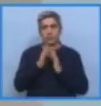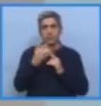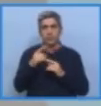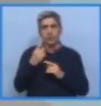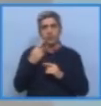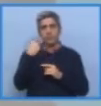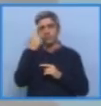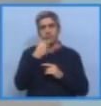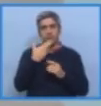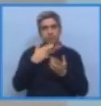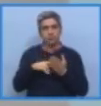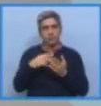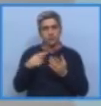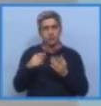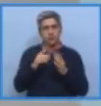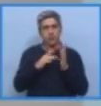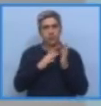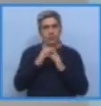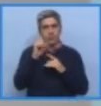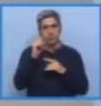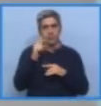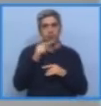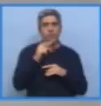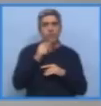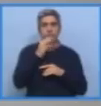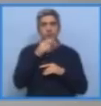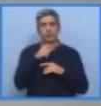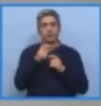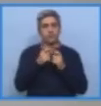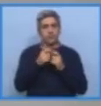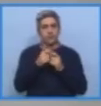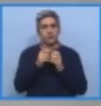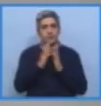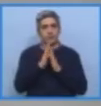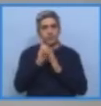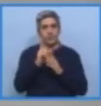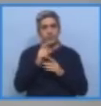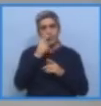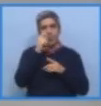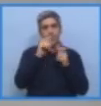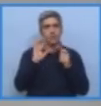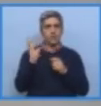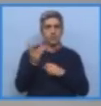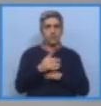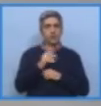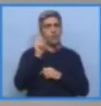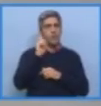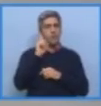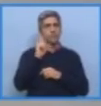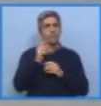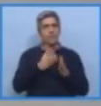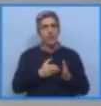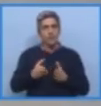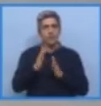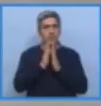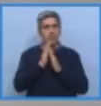um rosto concreto, o rosto de Jesus Cristo, e falar dessa proximidade de Deus à humanidade. É muito importante o caminho que a Igreja